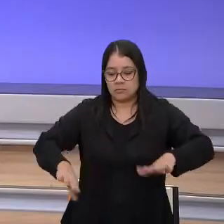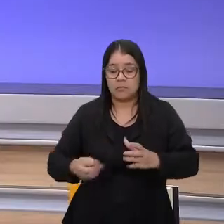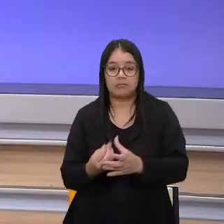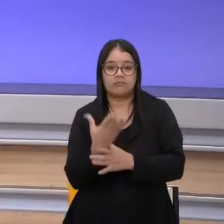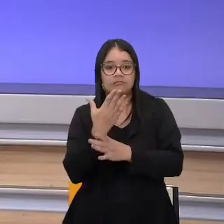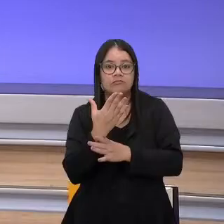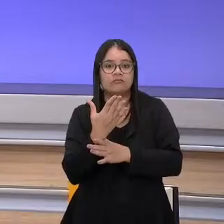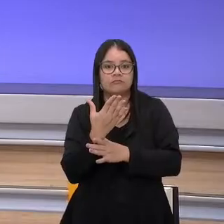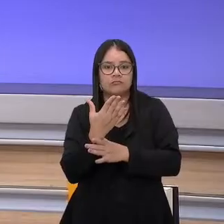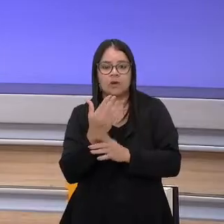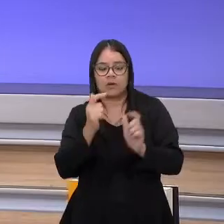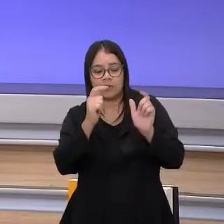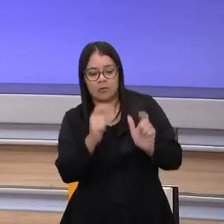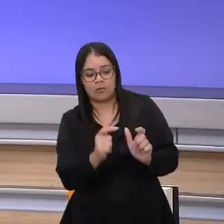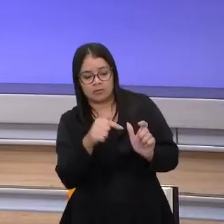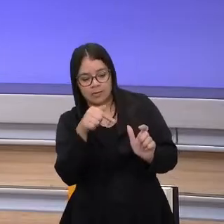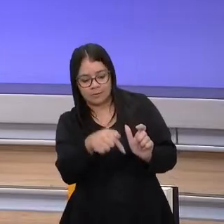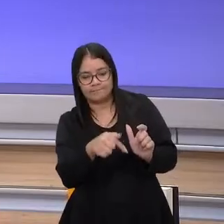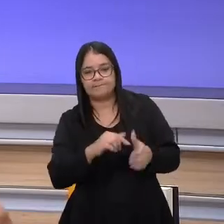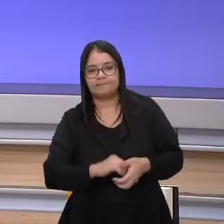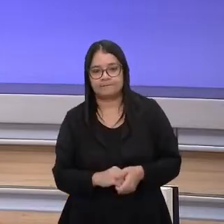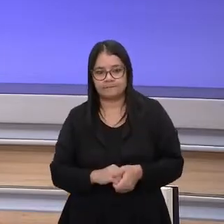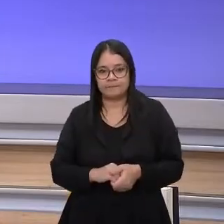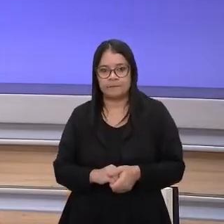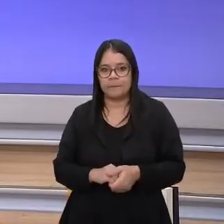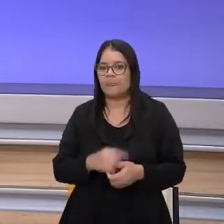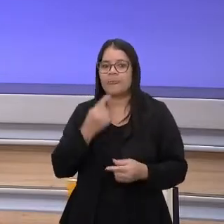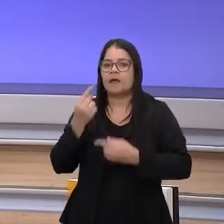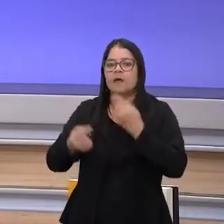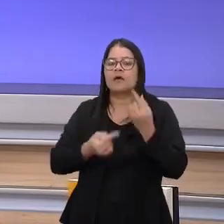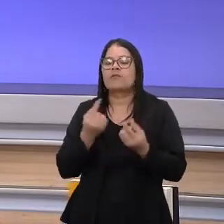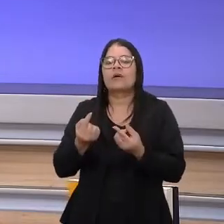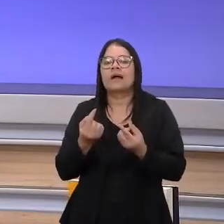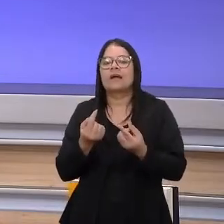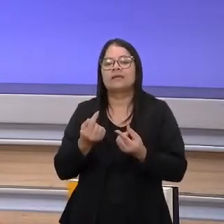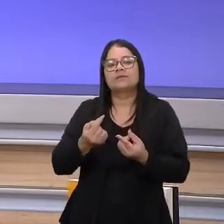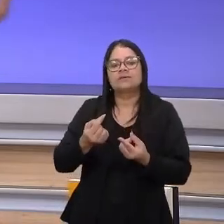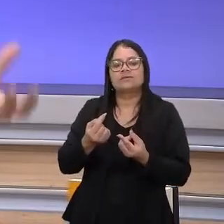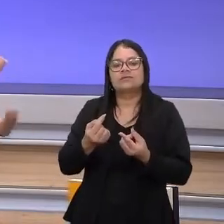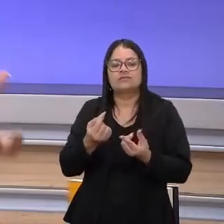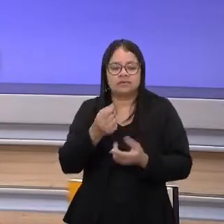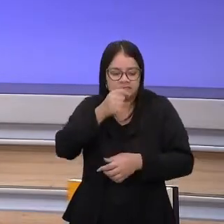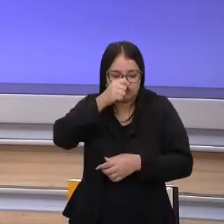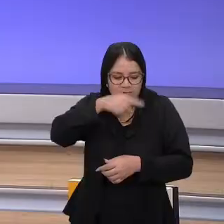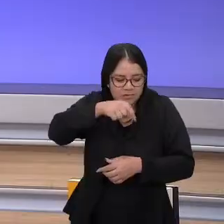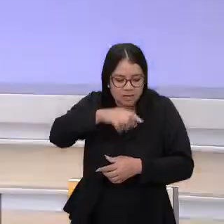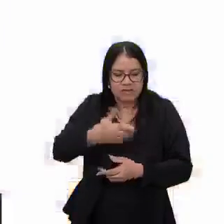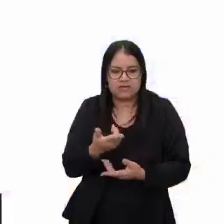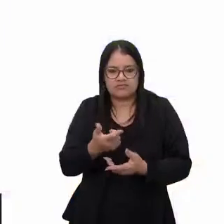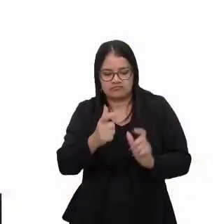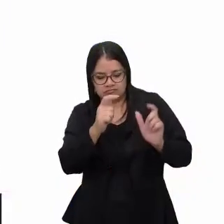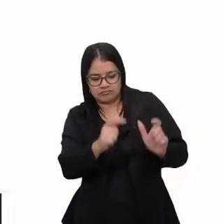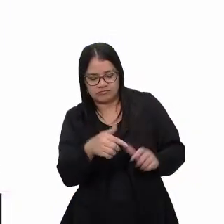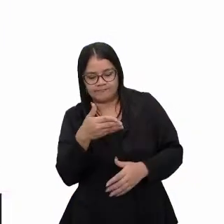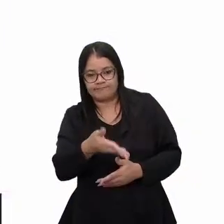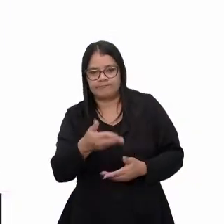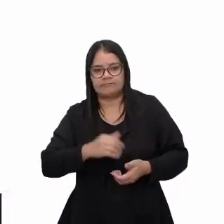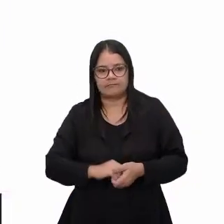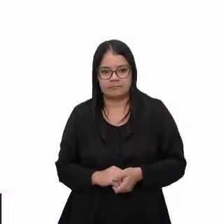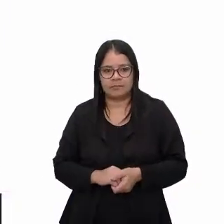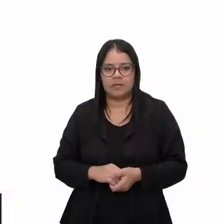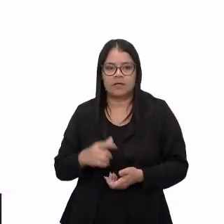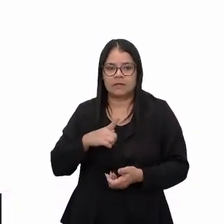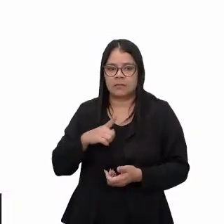é destinado. Então, hoje, quais são os resíduos? Quais são os destinos dos nossos resíduos? Nós temos